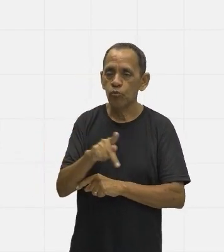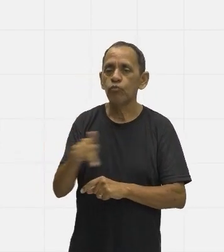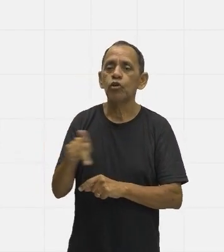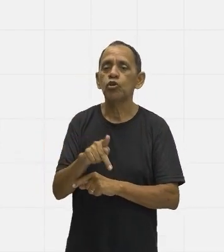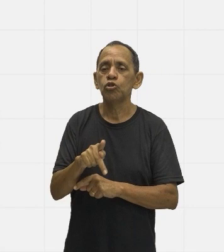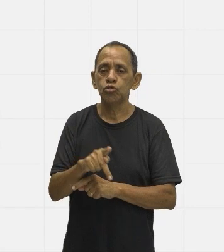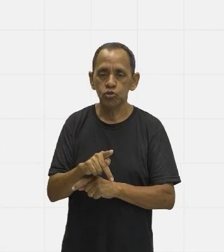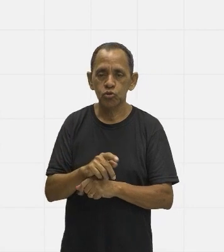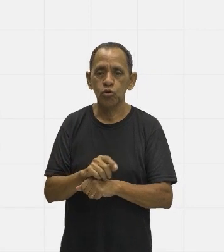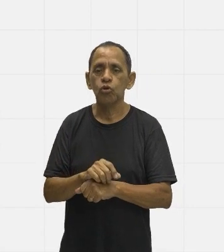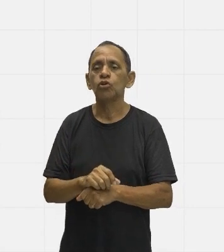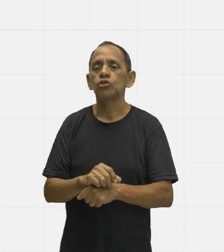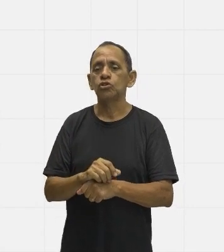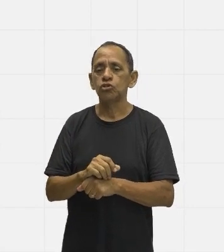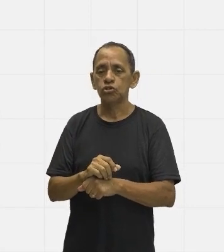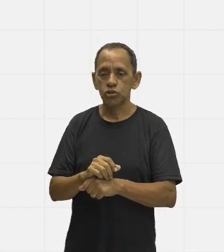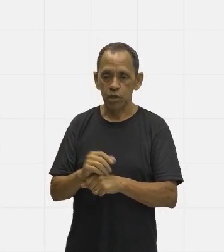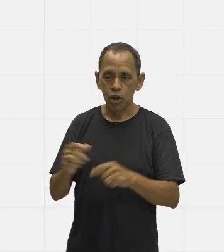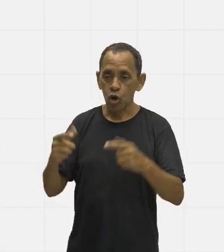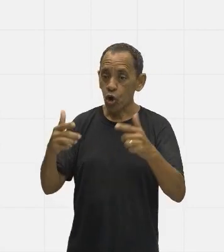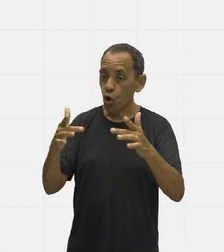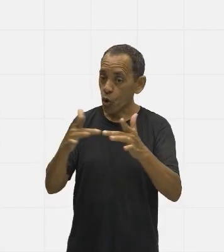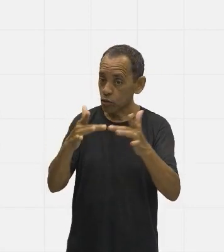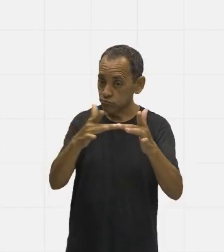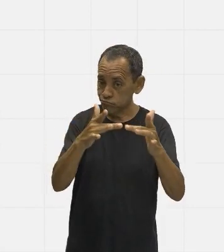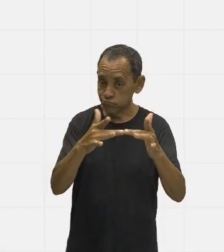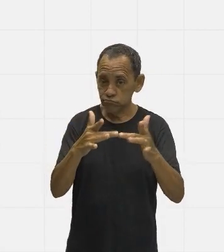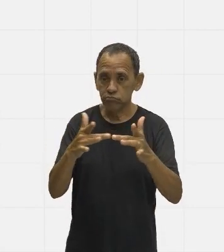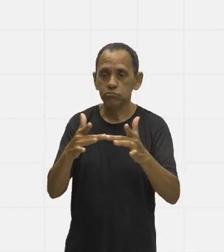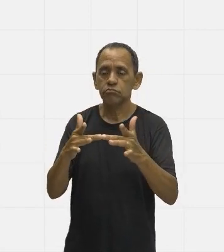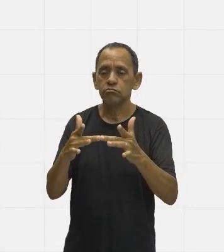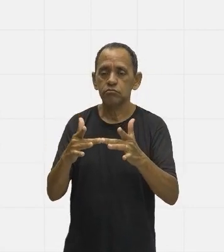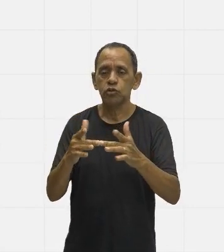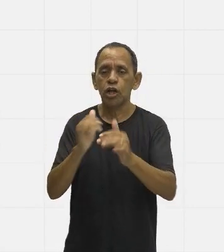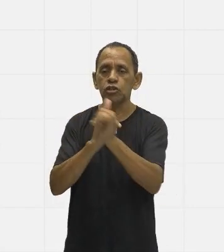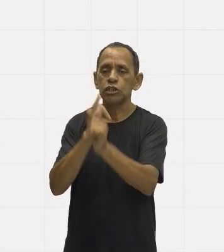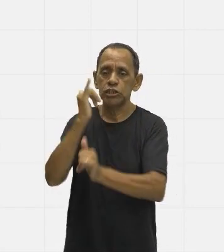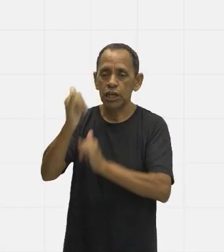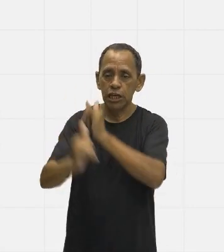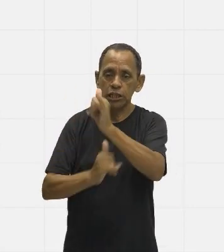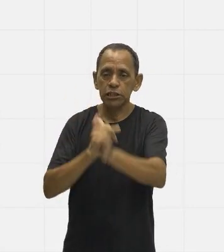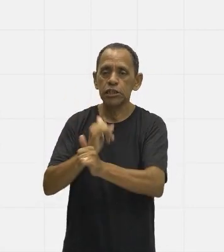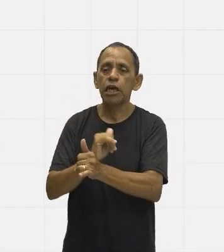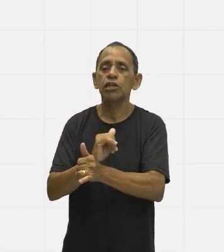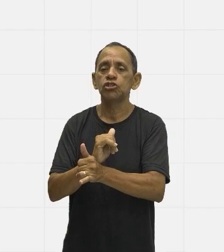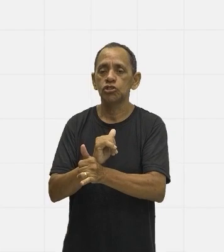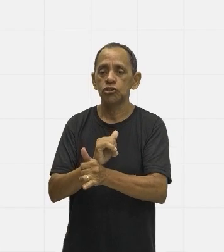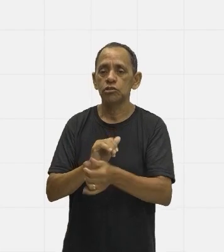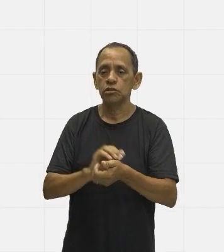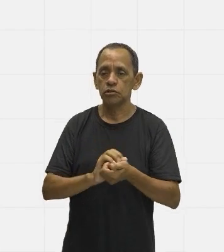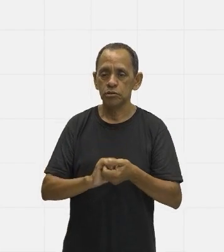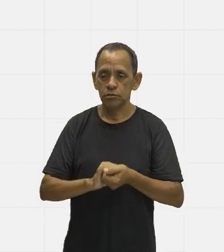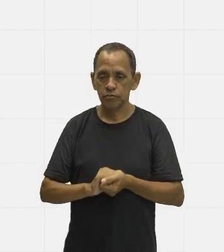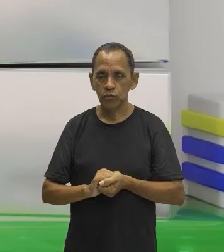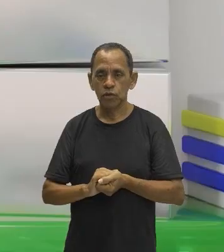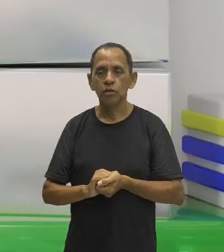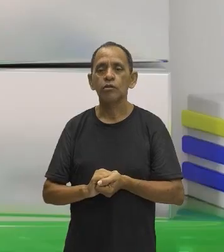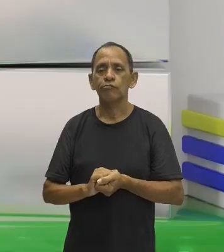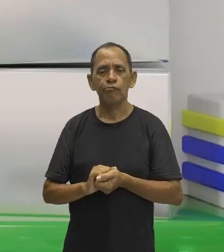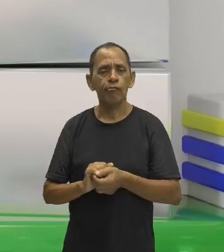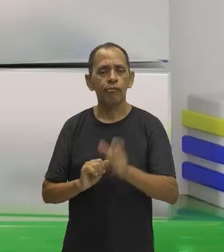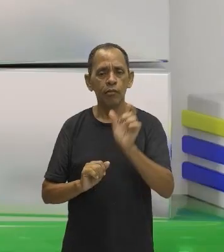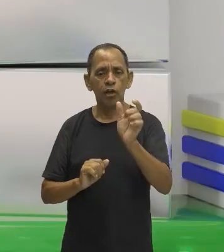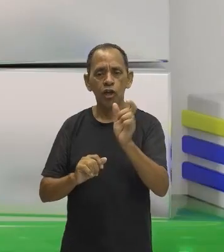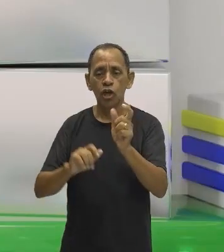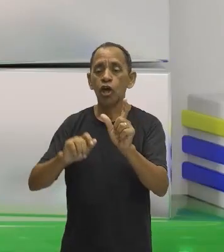uma informação importante, não é? Sim, exatamente. Se você não esteve lá, né, qual é que é a outra saída? Se você não estava conectado nesse horário, por algum